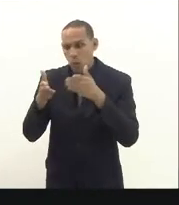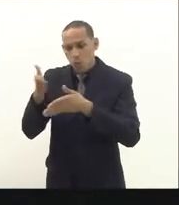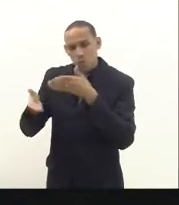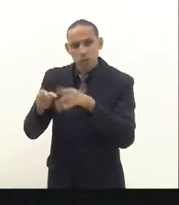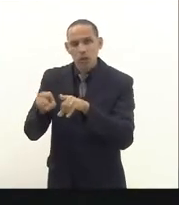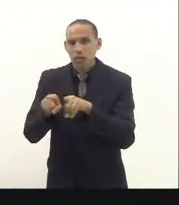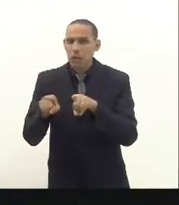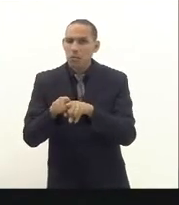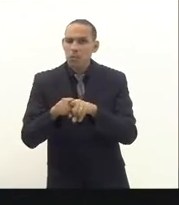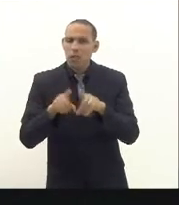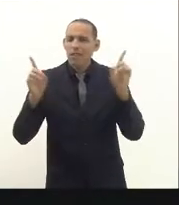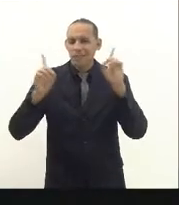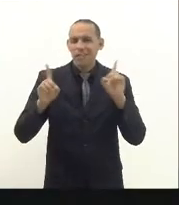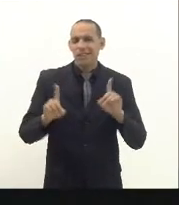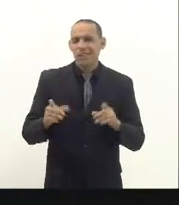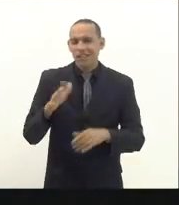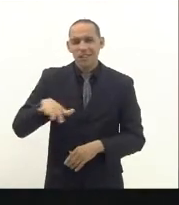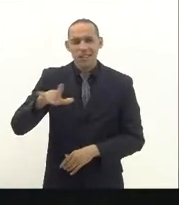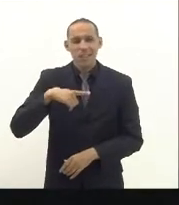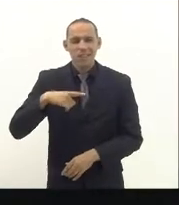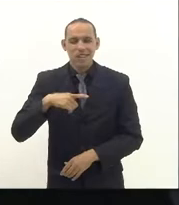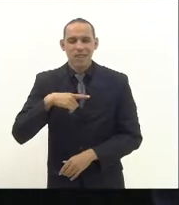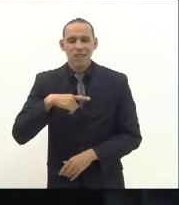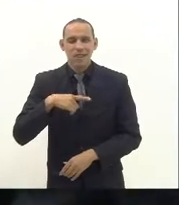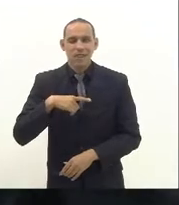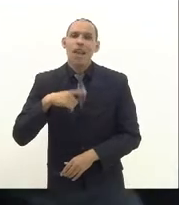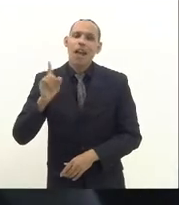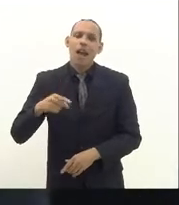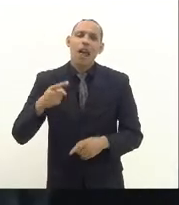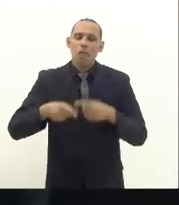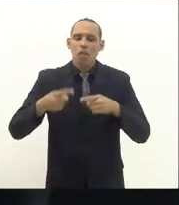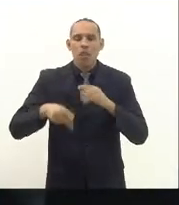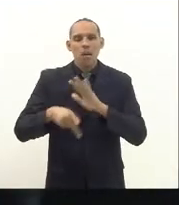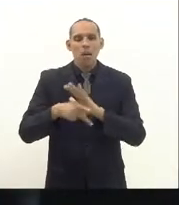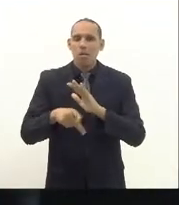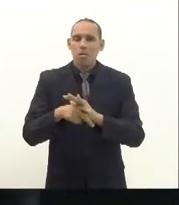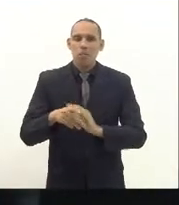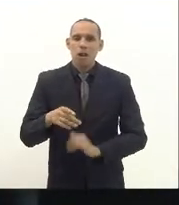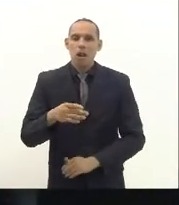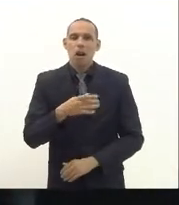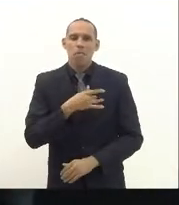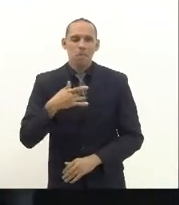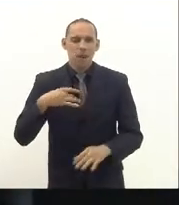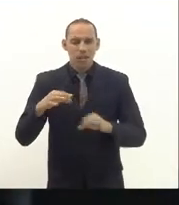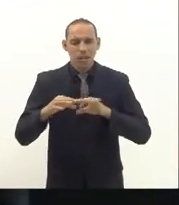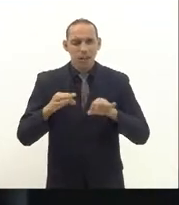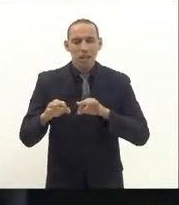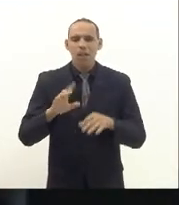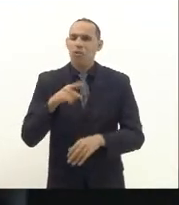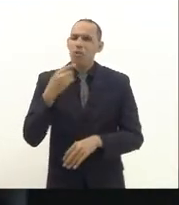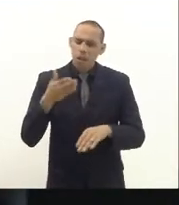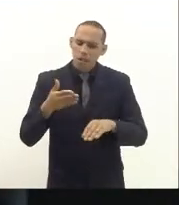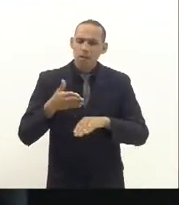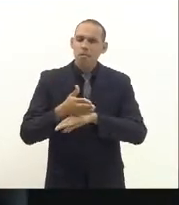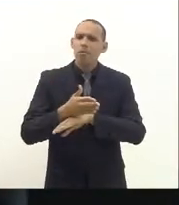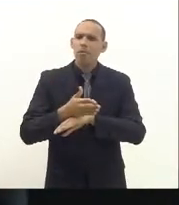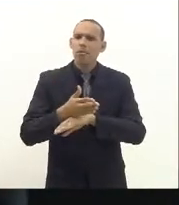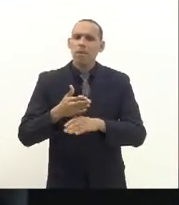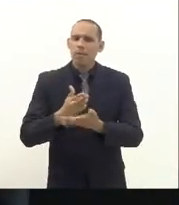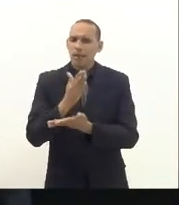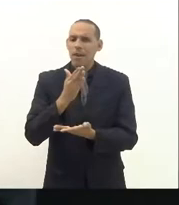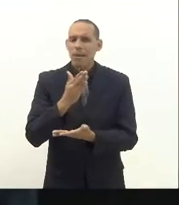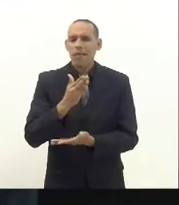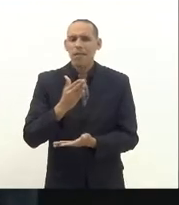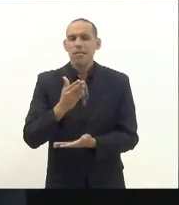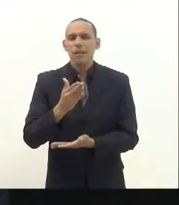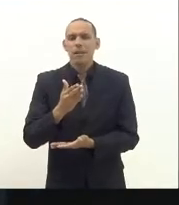deficiências uma vedação que acontecia Por parte dos planos de saúde que muito embora a gente tenha superado a questão por unanimidade aqui na